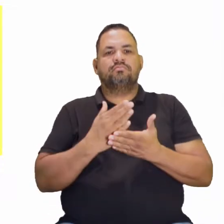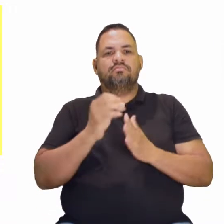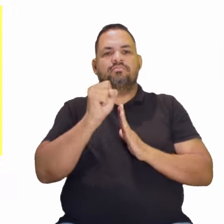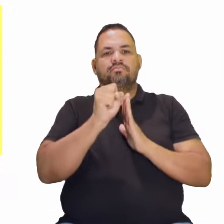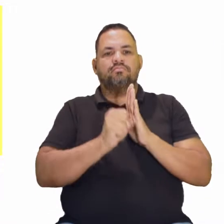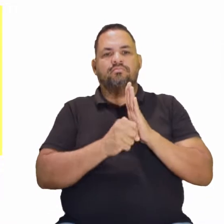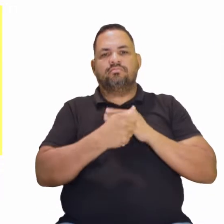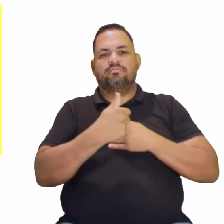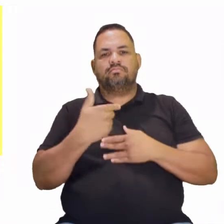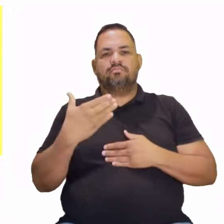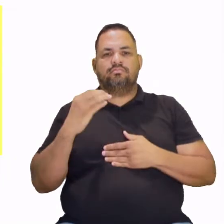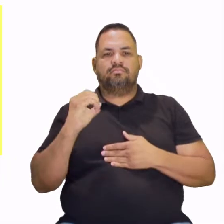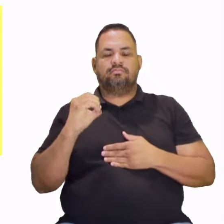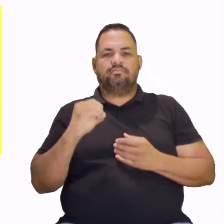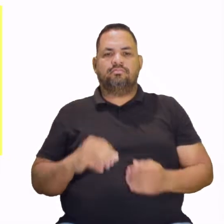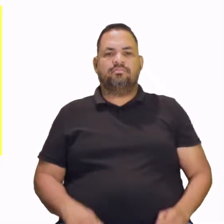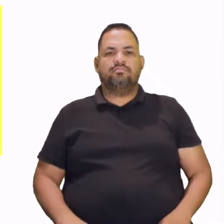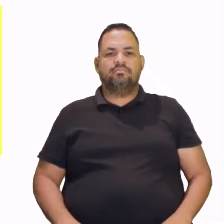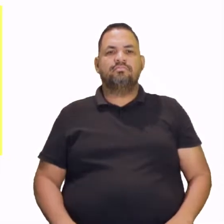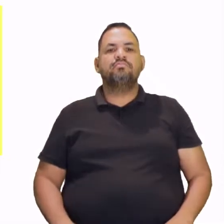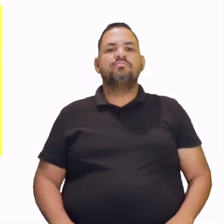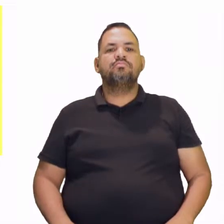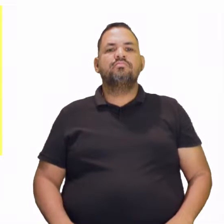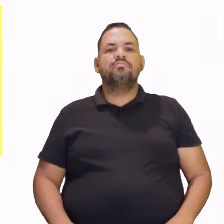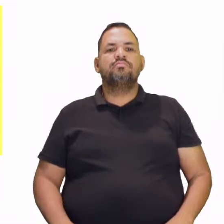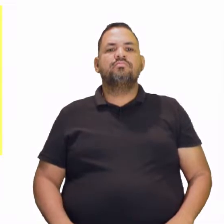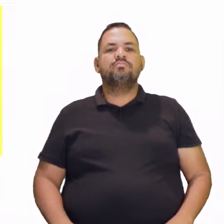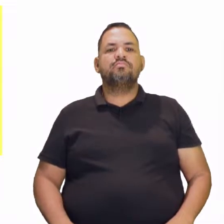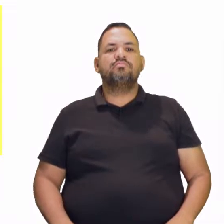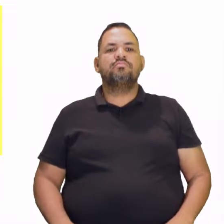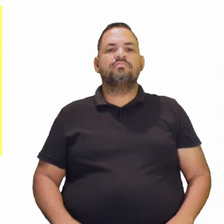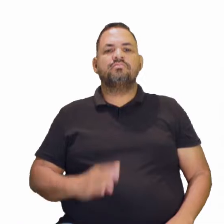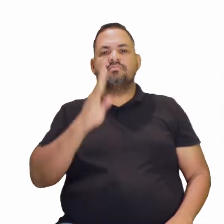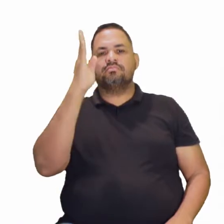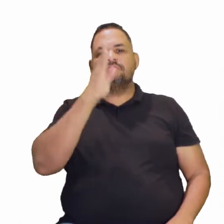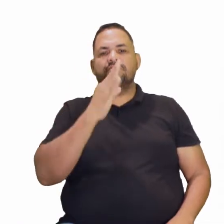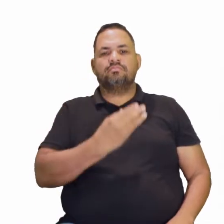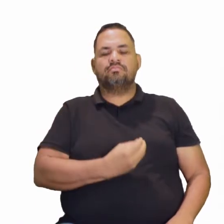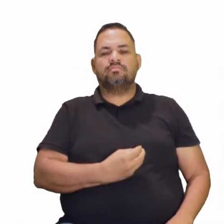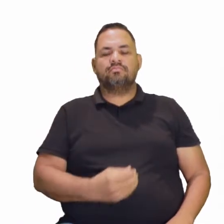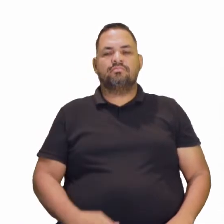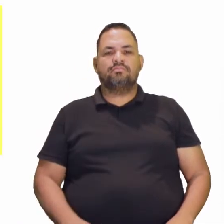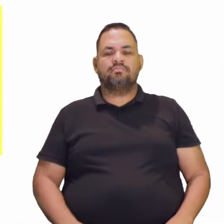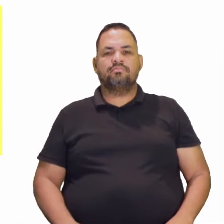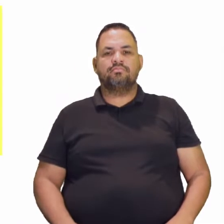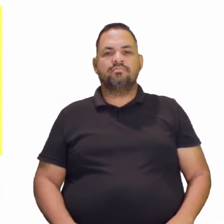século XX, né, o Brasil vivia...